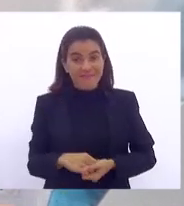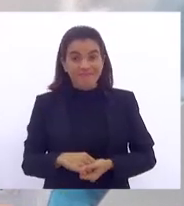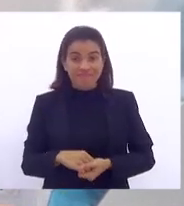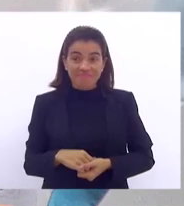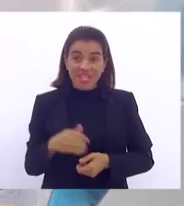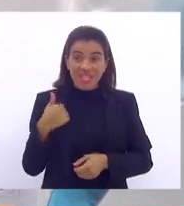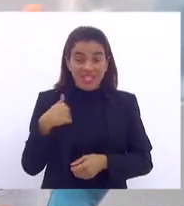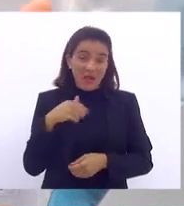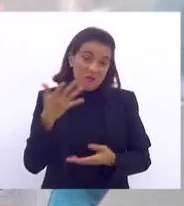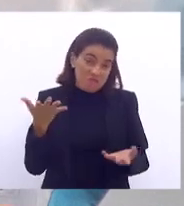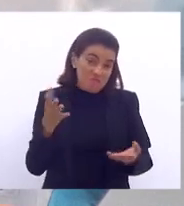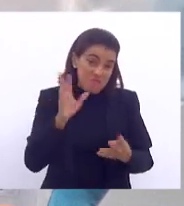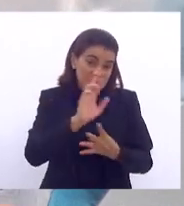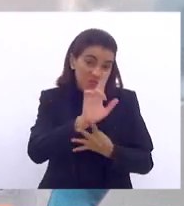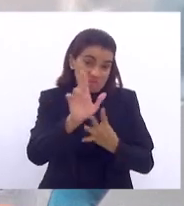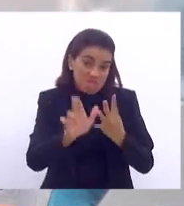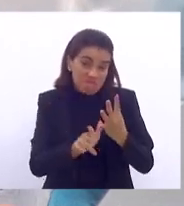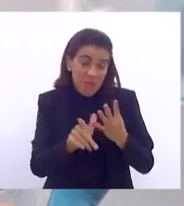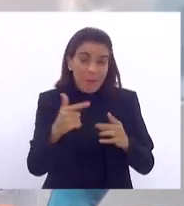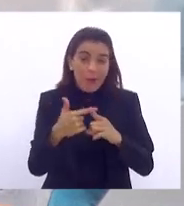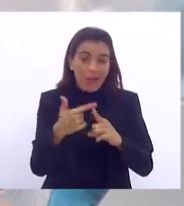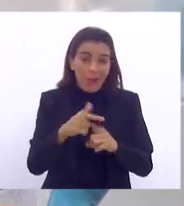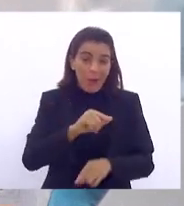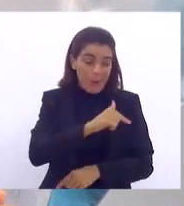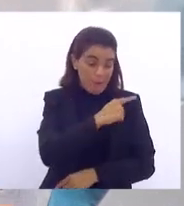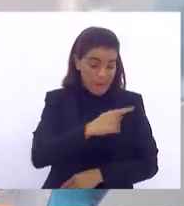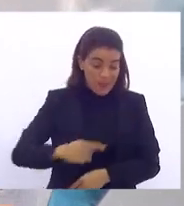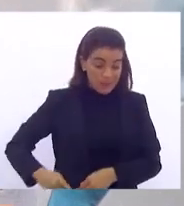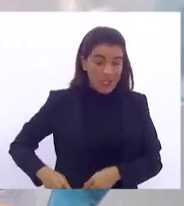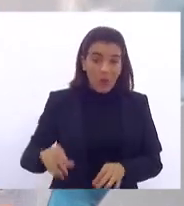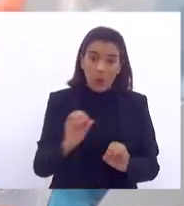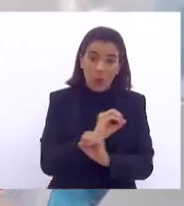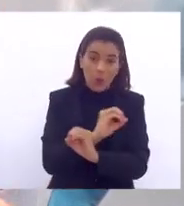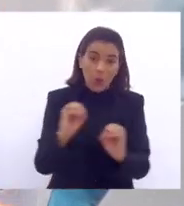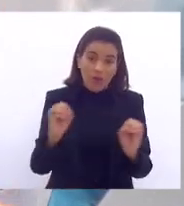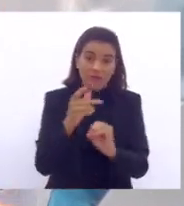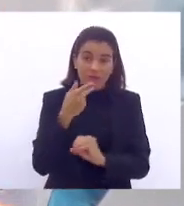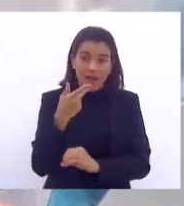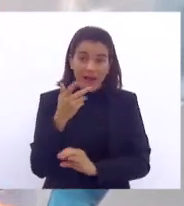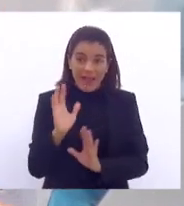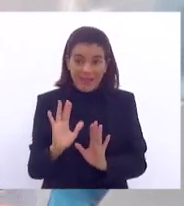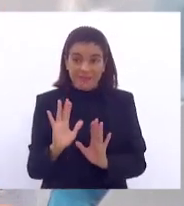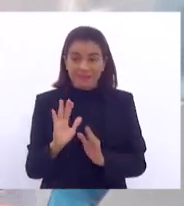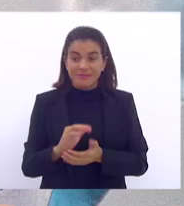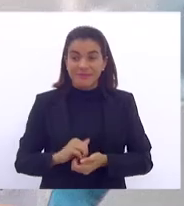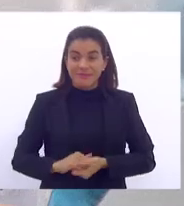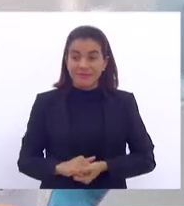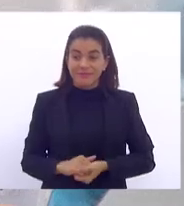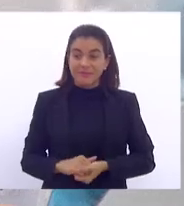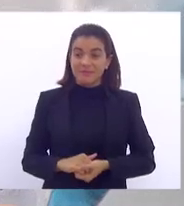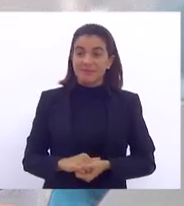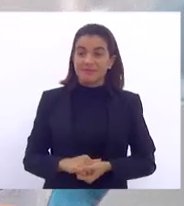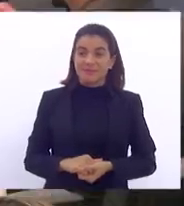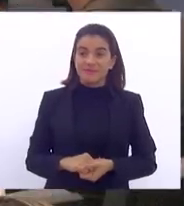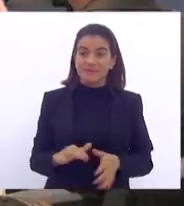deferência até porque depois do presidente ninguém deve mais falar só os debatedores muito